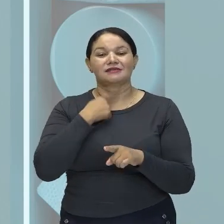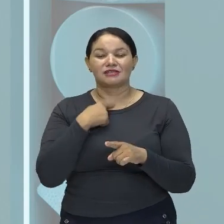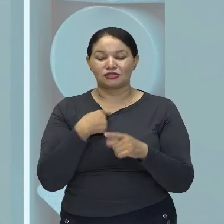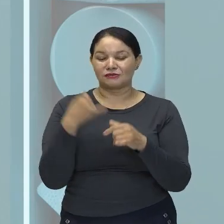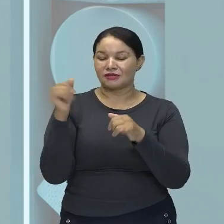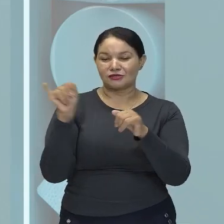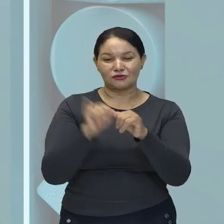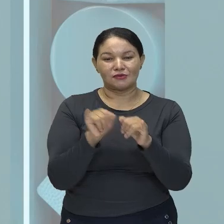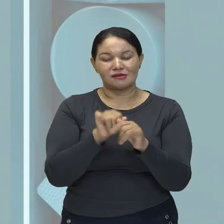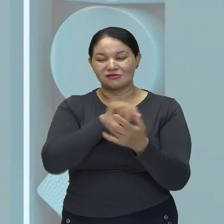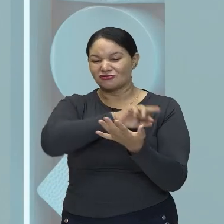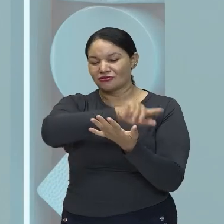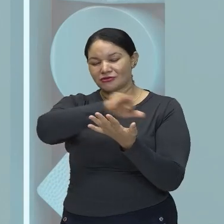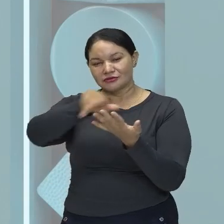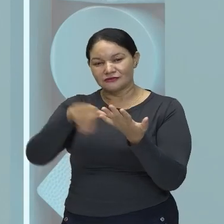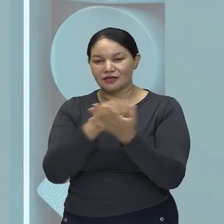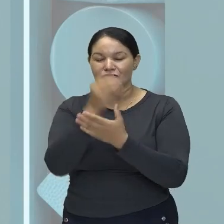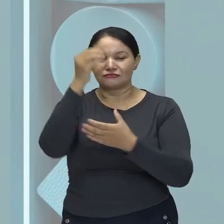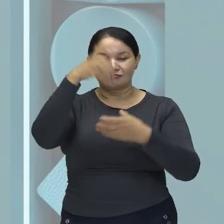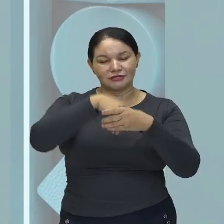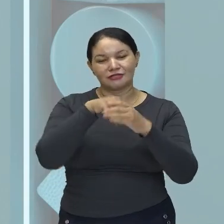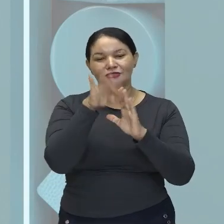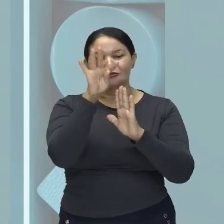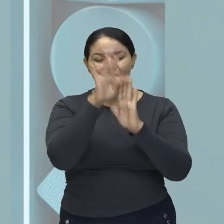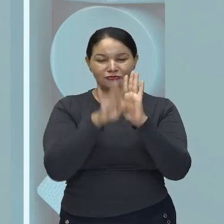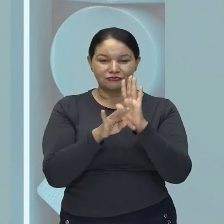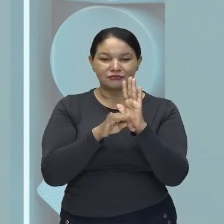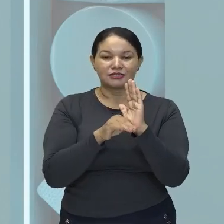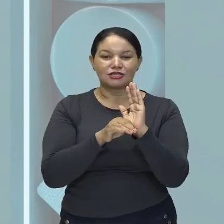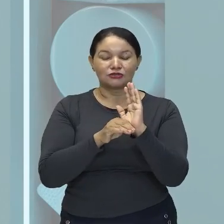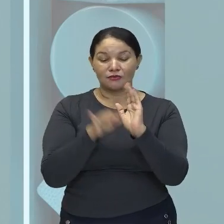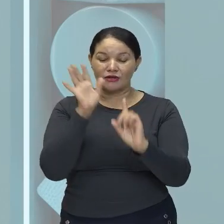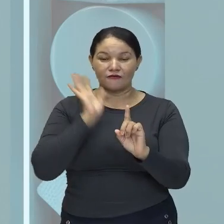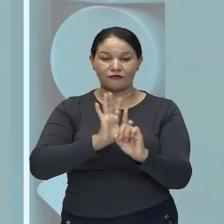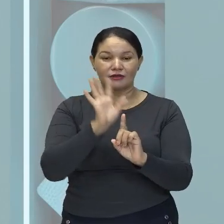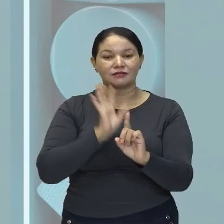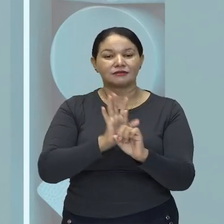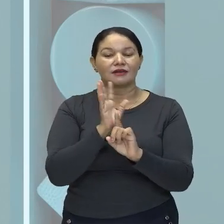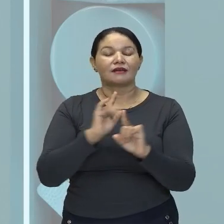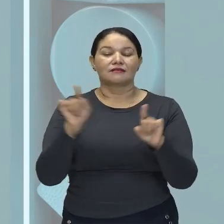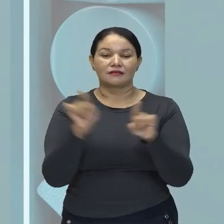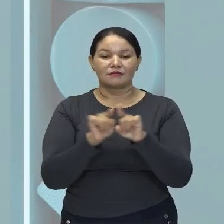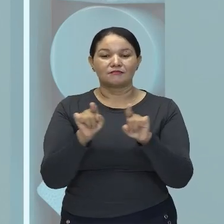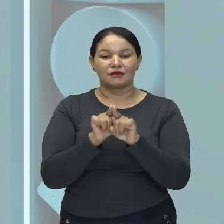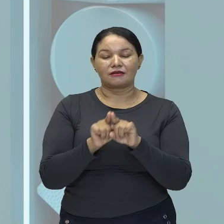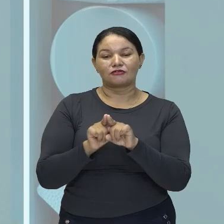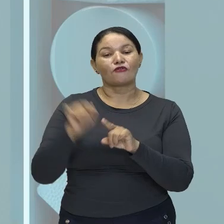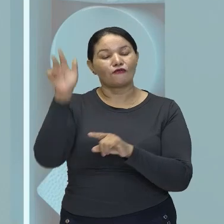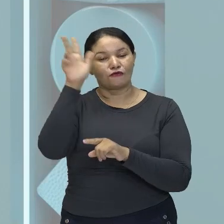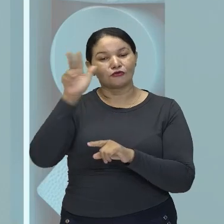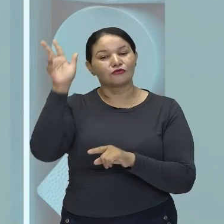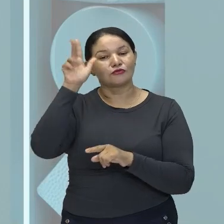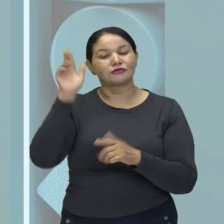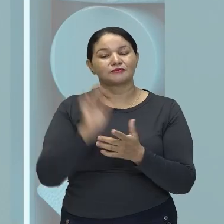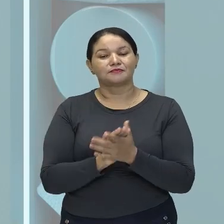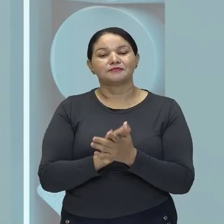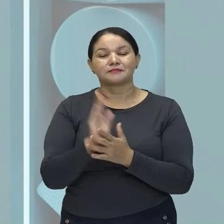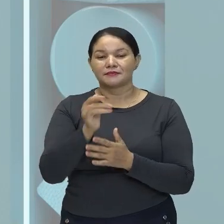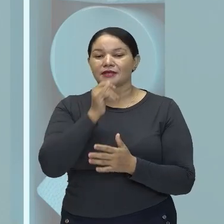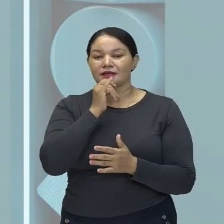que vão estar presentes nos textos que foram influenciados por esta vanguarda, e percebam que o